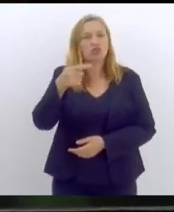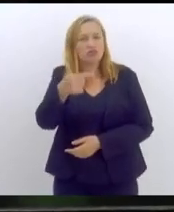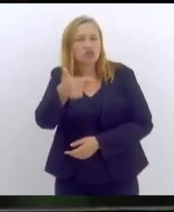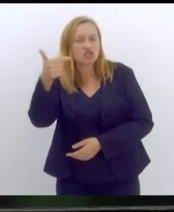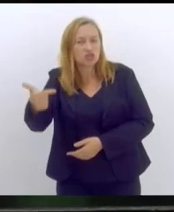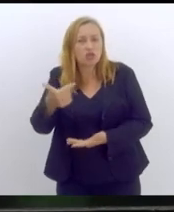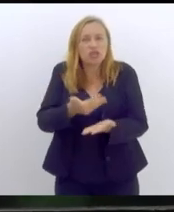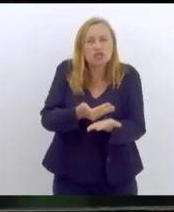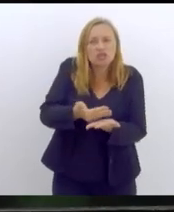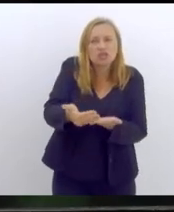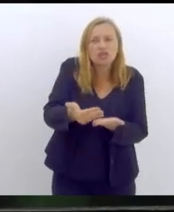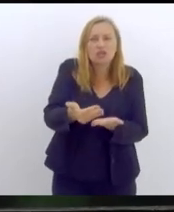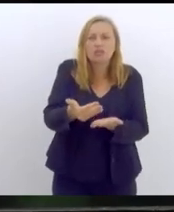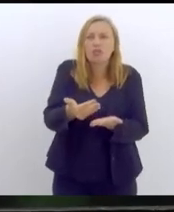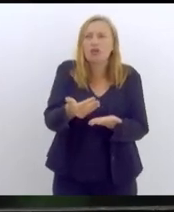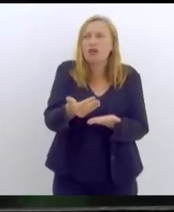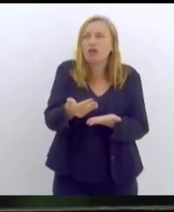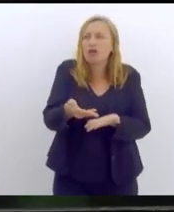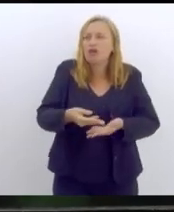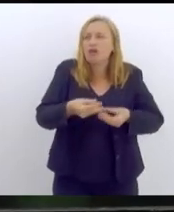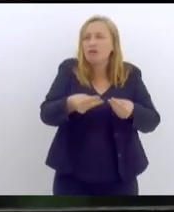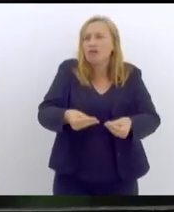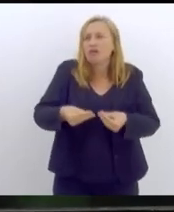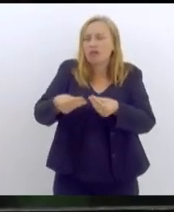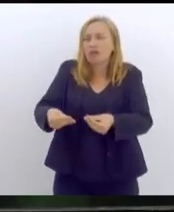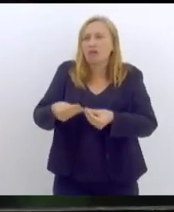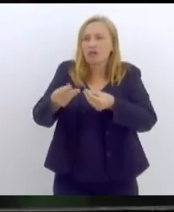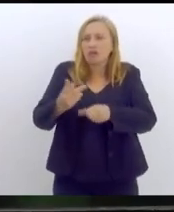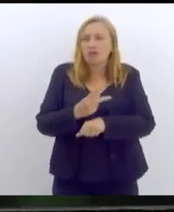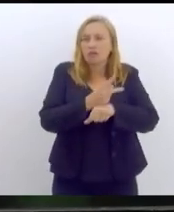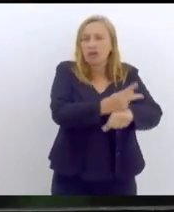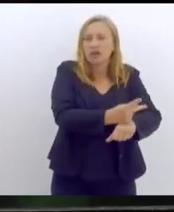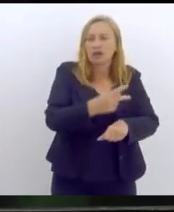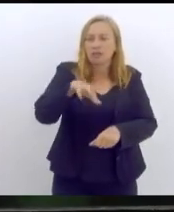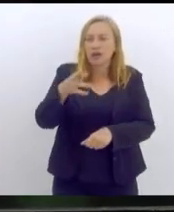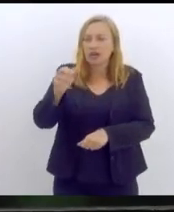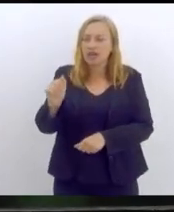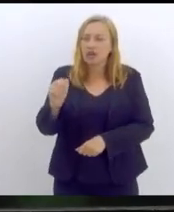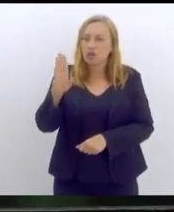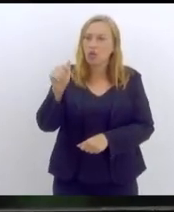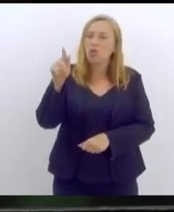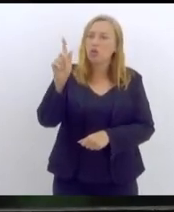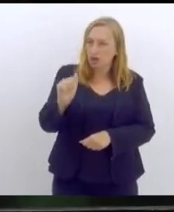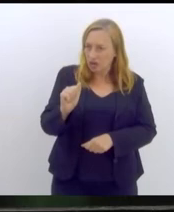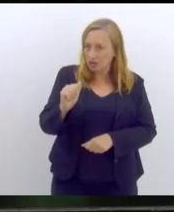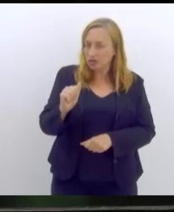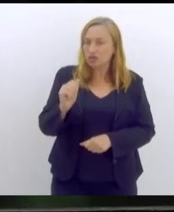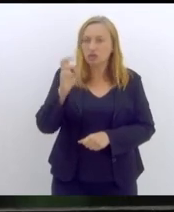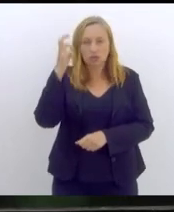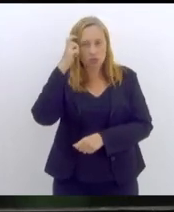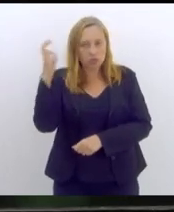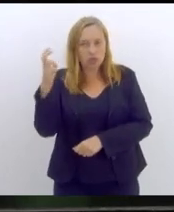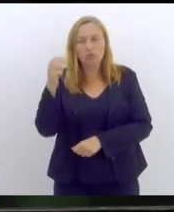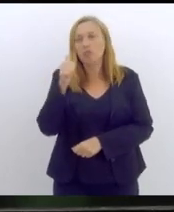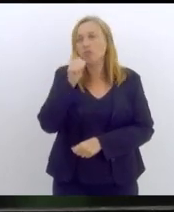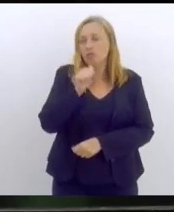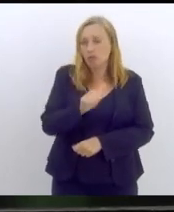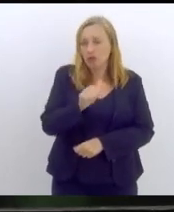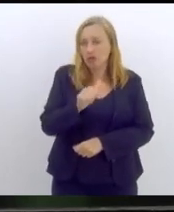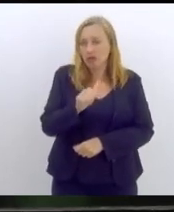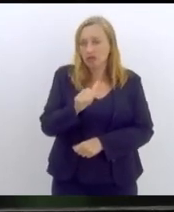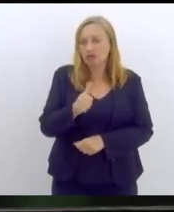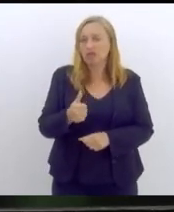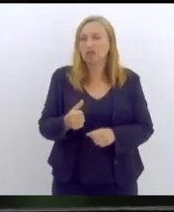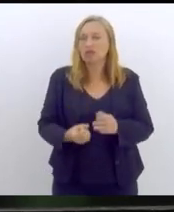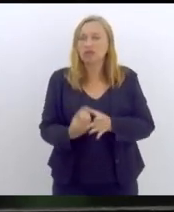nós começamos a entregar o Prêmio Maria Conga de Cultura, que premia mulheres fazedoras